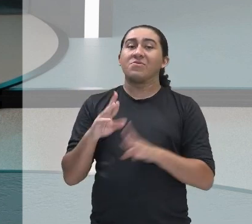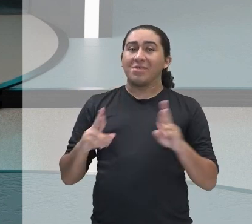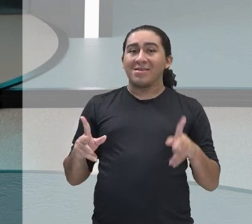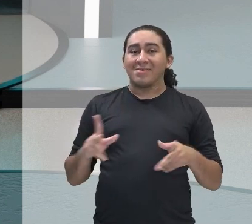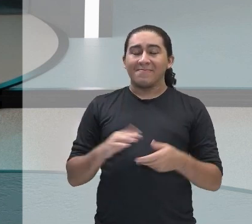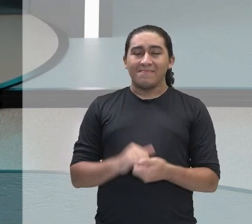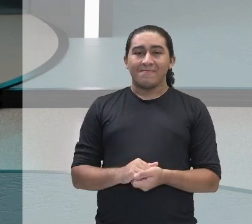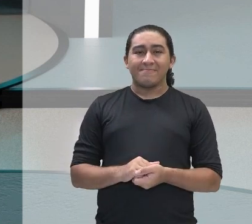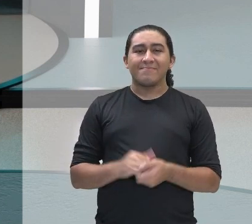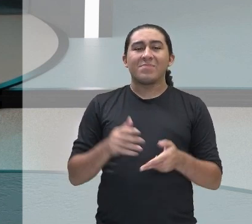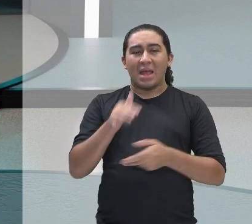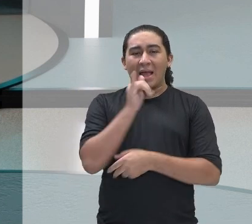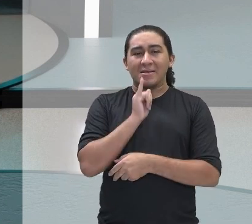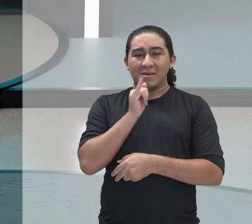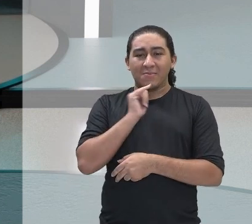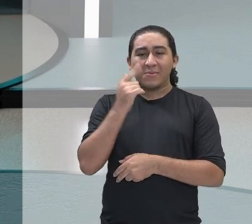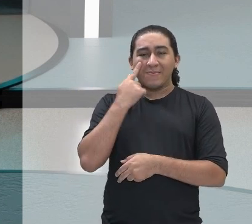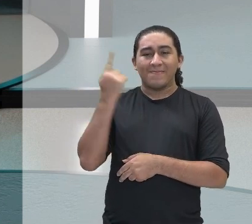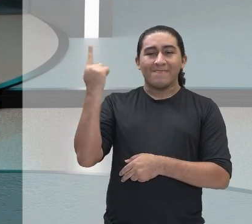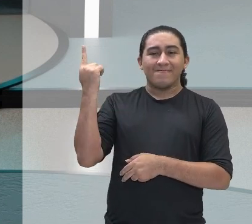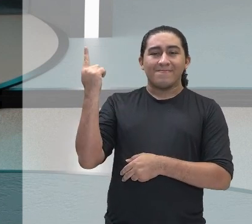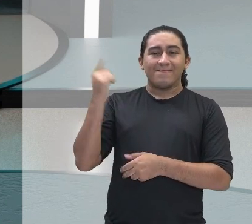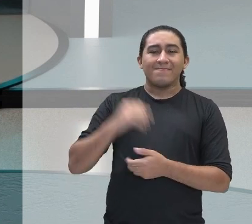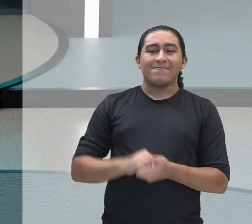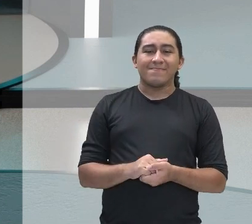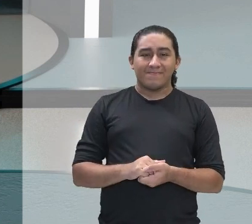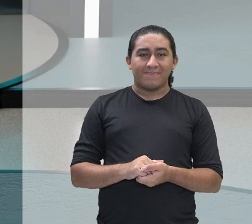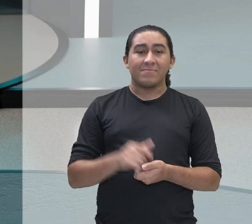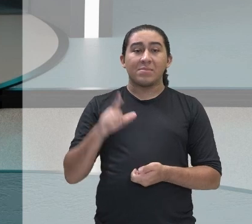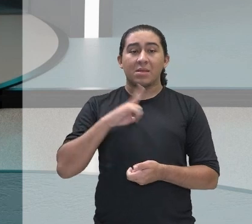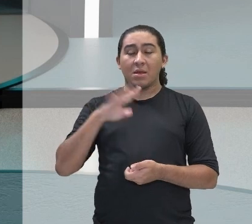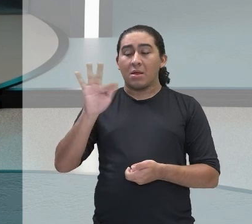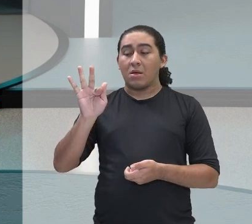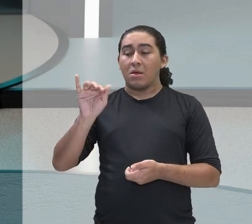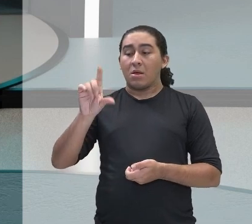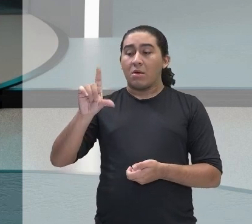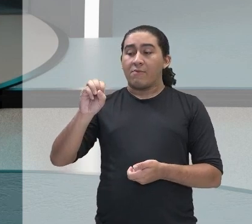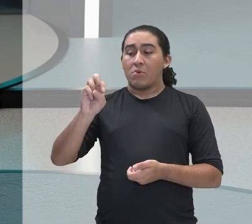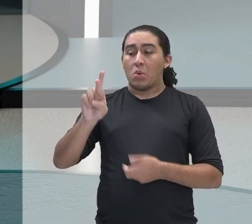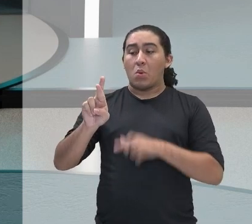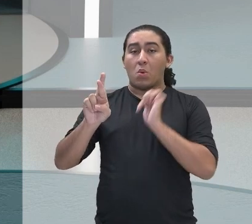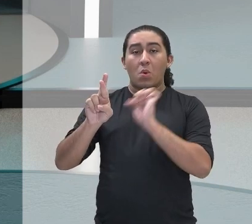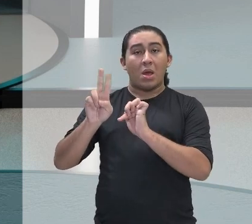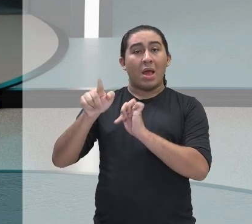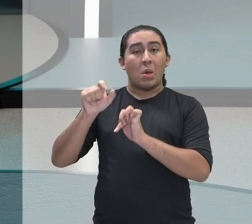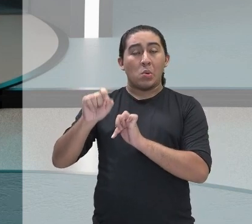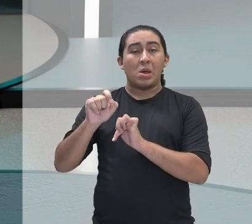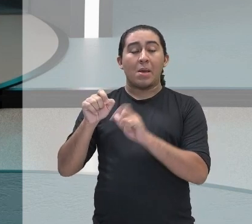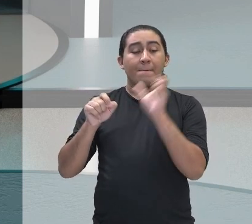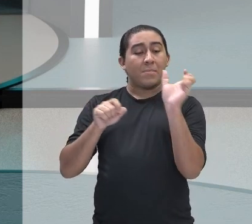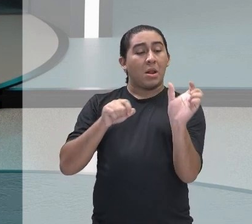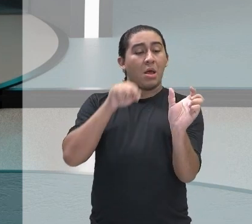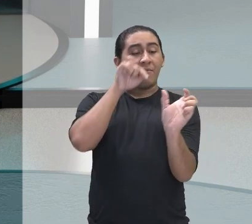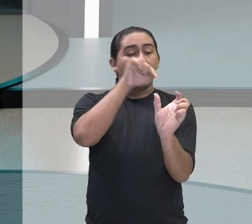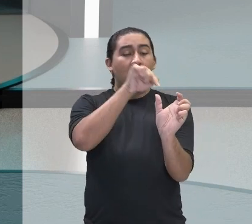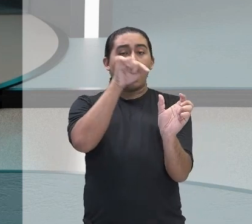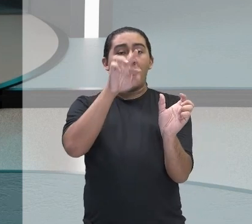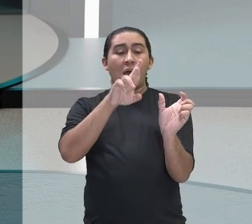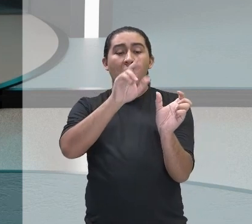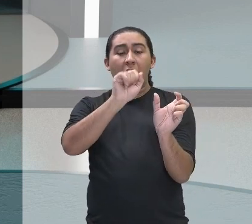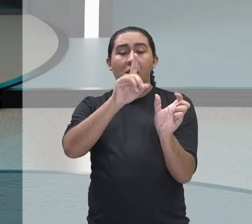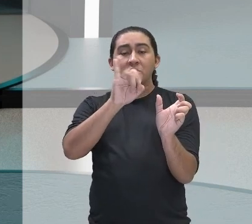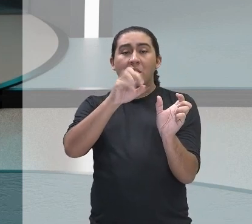Então, veja o exemplo. Nós temos flor como radical. O que é o radical? É